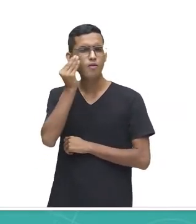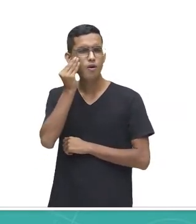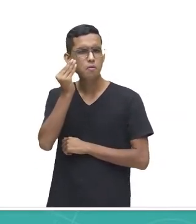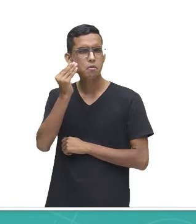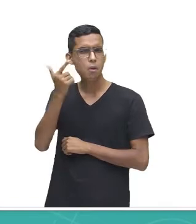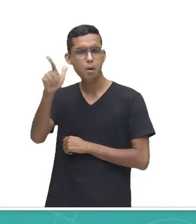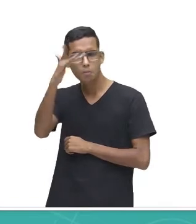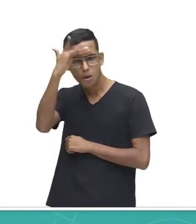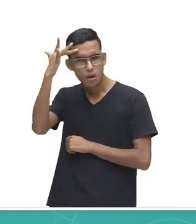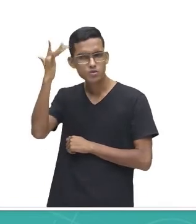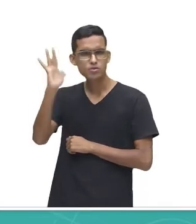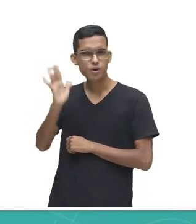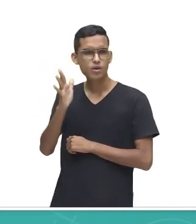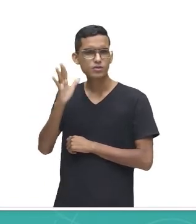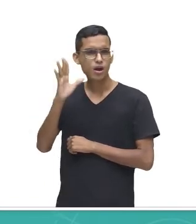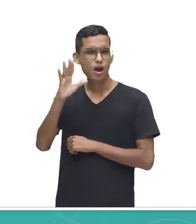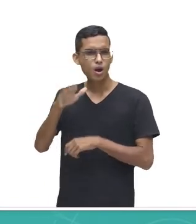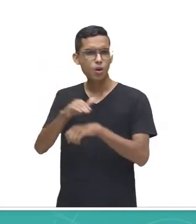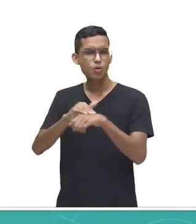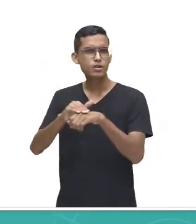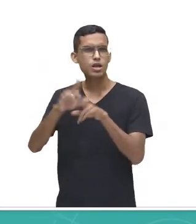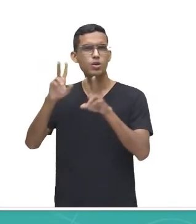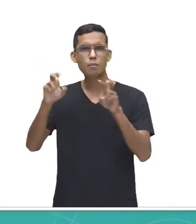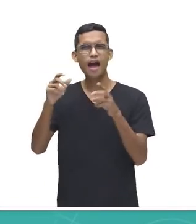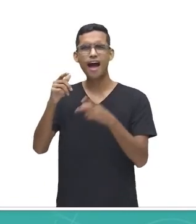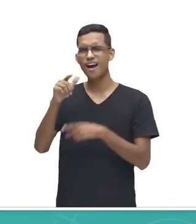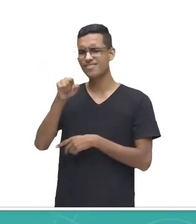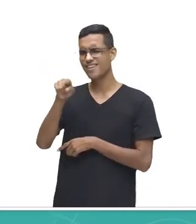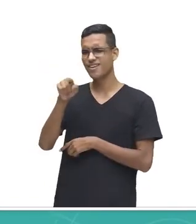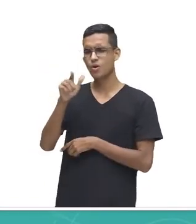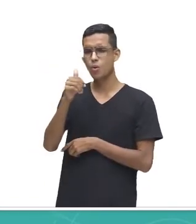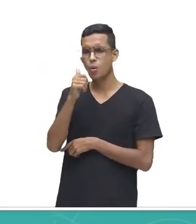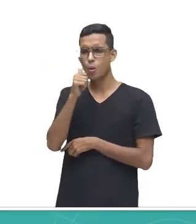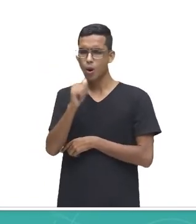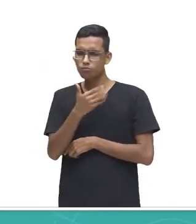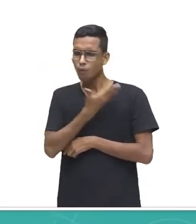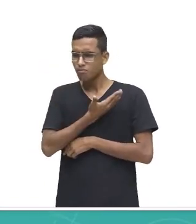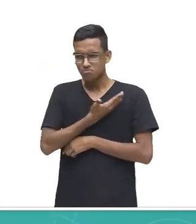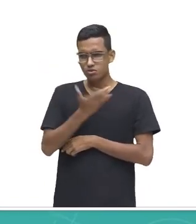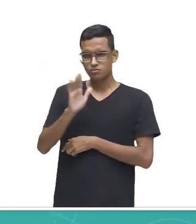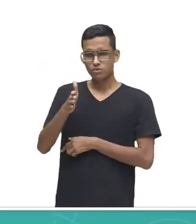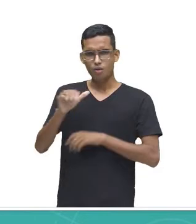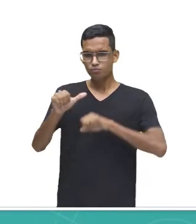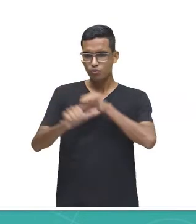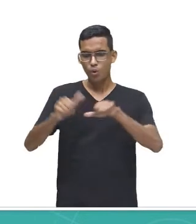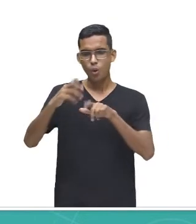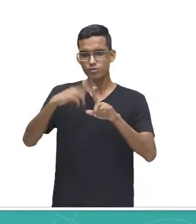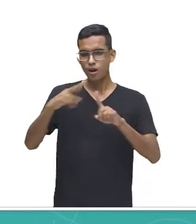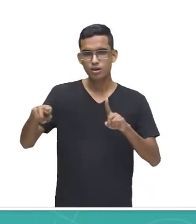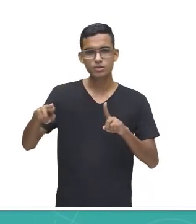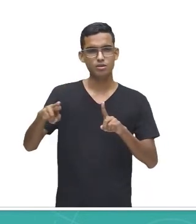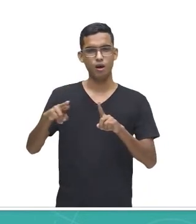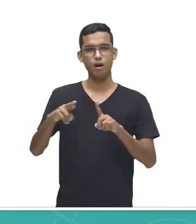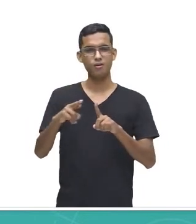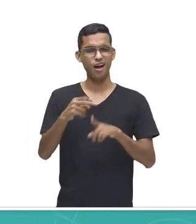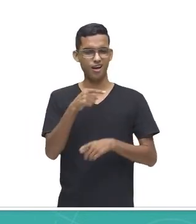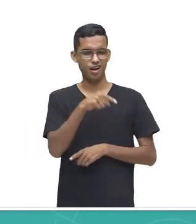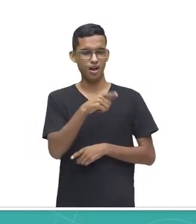professora, o fulano trocou de religião, ele tinha uma religião, não gostou, não deu certo, foi para